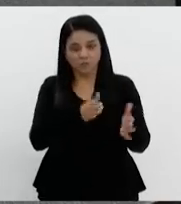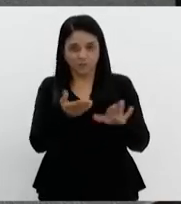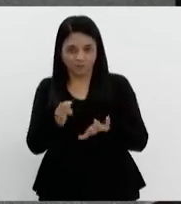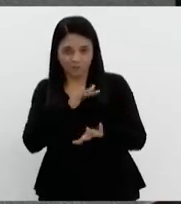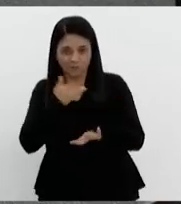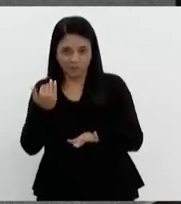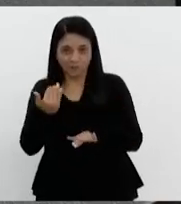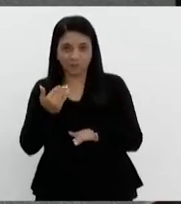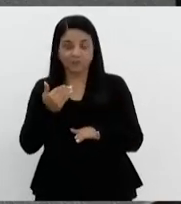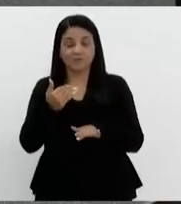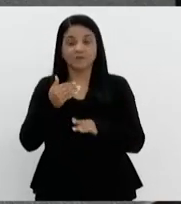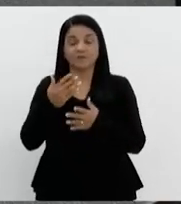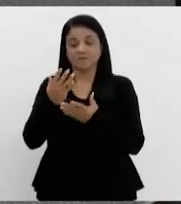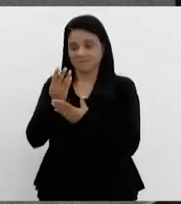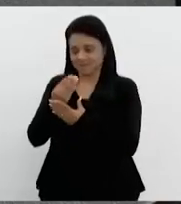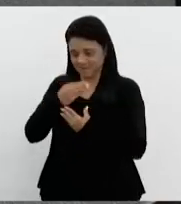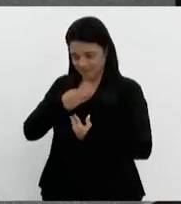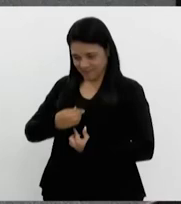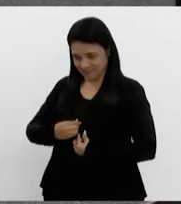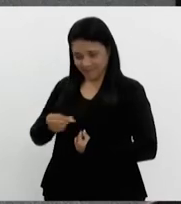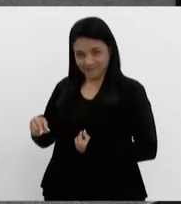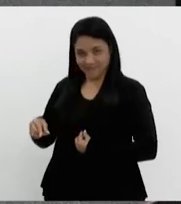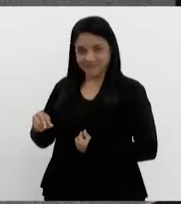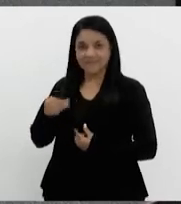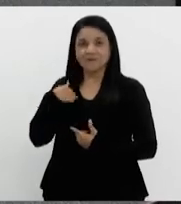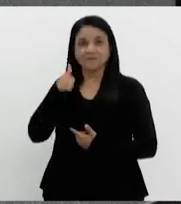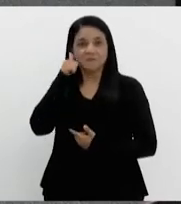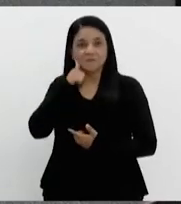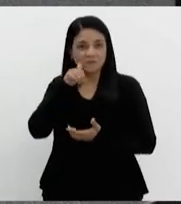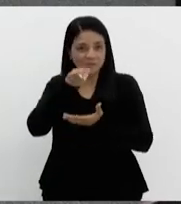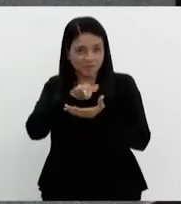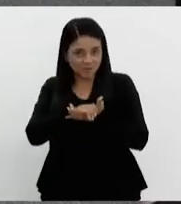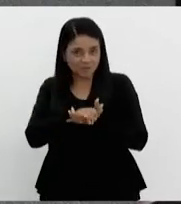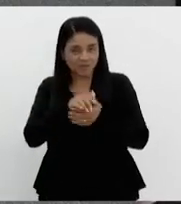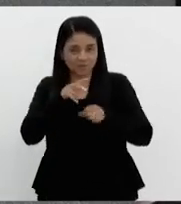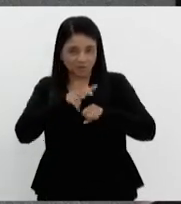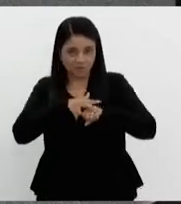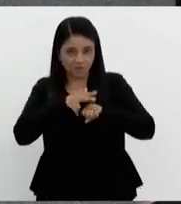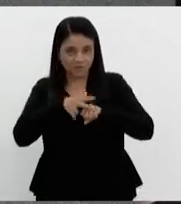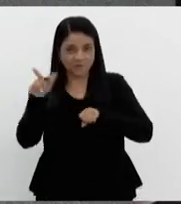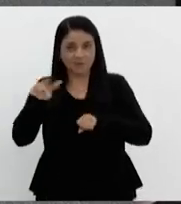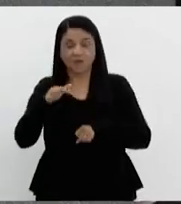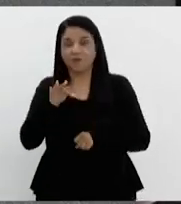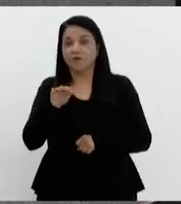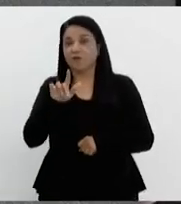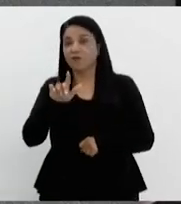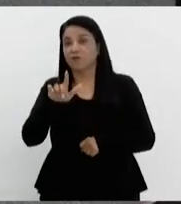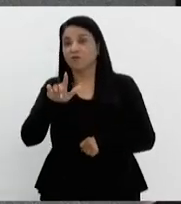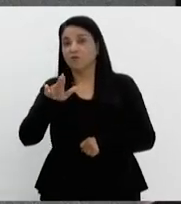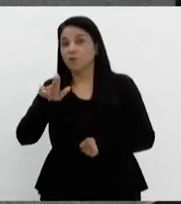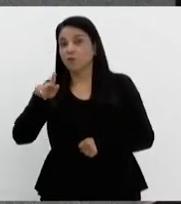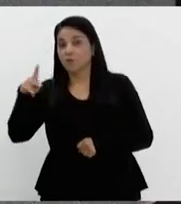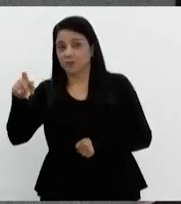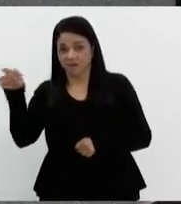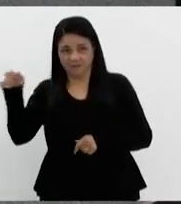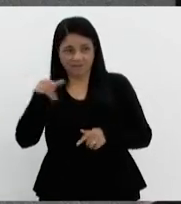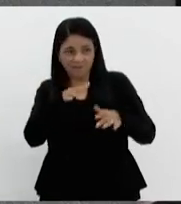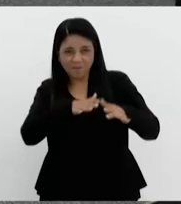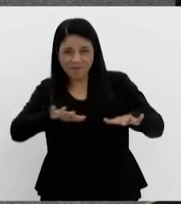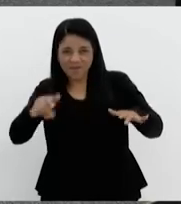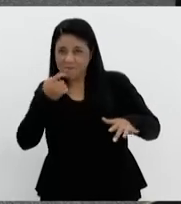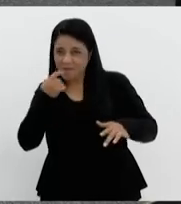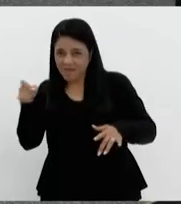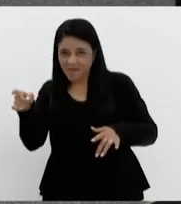da viúva, numa FLUP, que foi aqui no mar. E eu sou daqueles como Vossa Excelência, sou